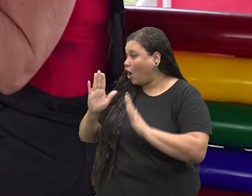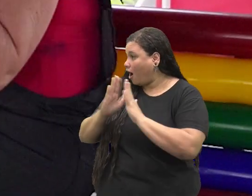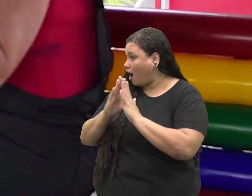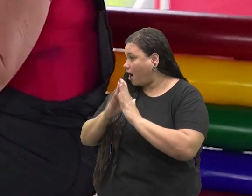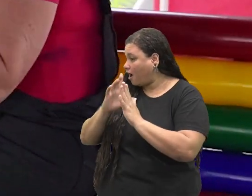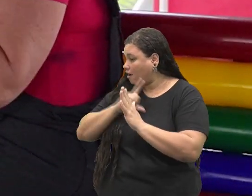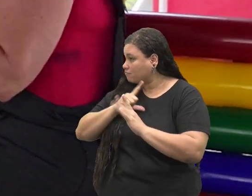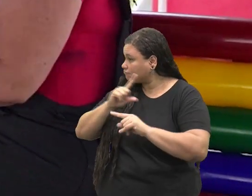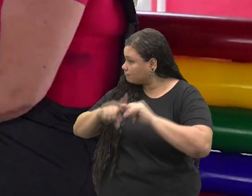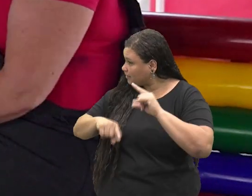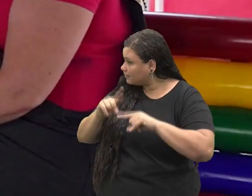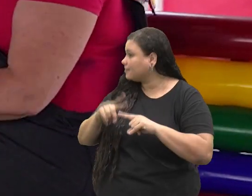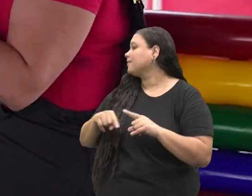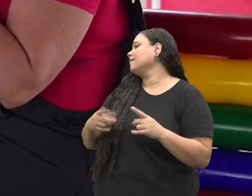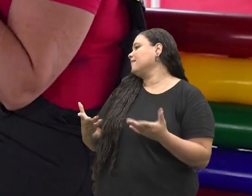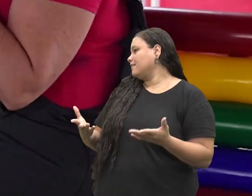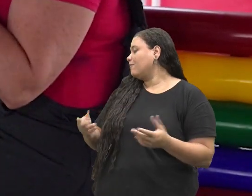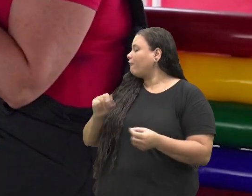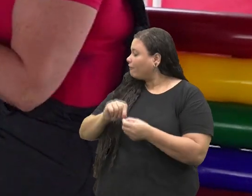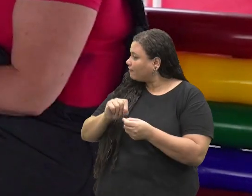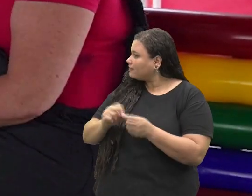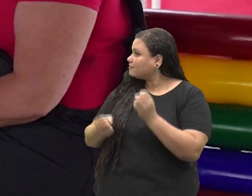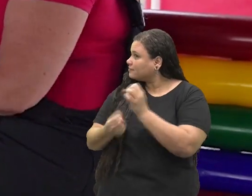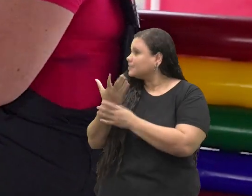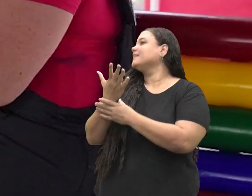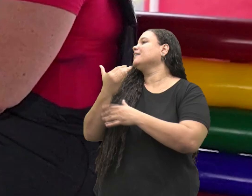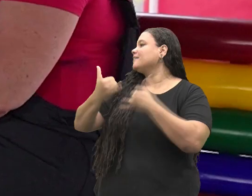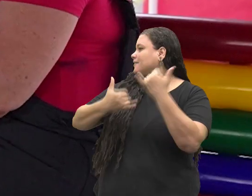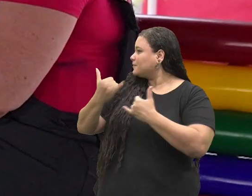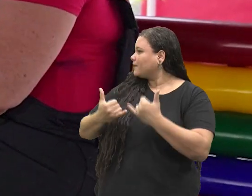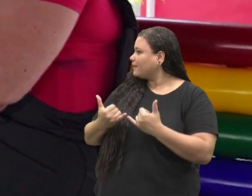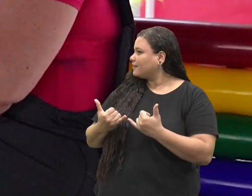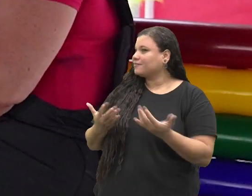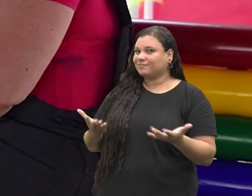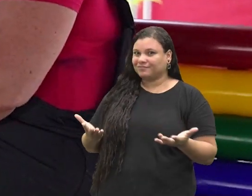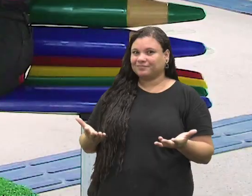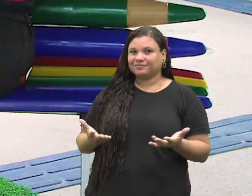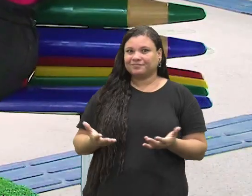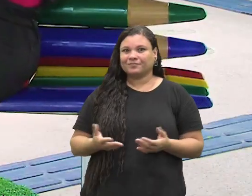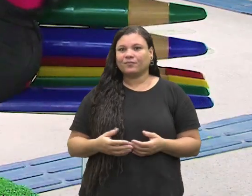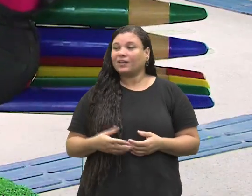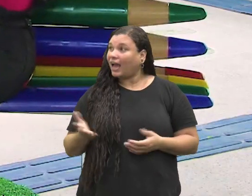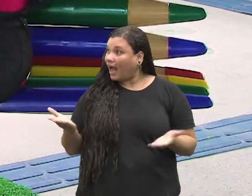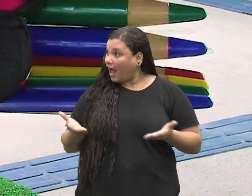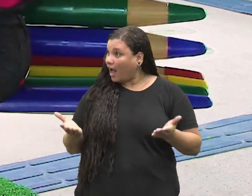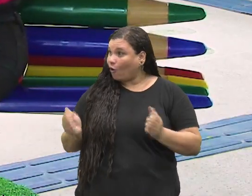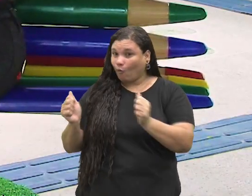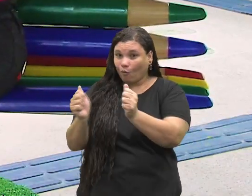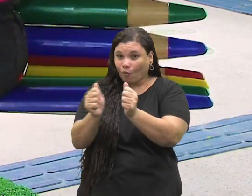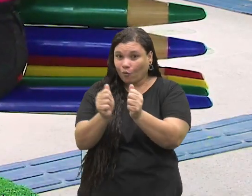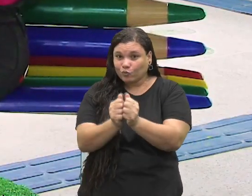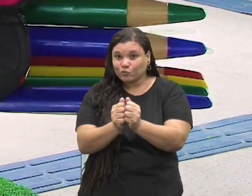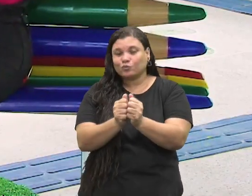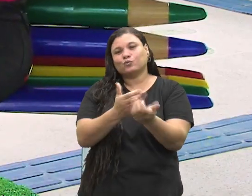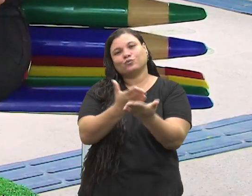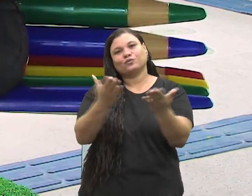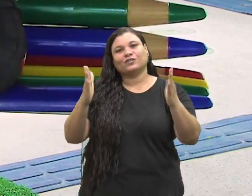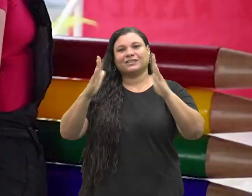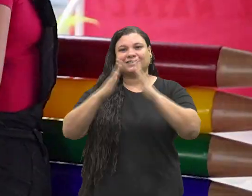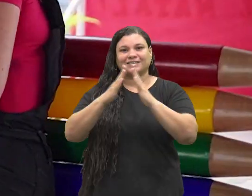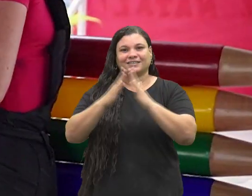Tô ansiosa! Ai, já tô feliz! Então ai, vamos obrigada chamar o pessoal de casa? Vamos! Ai, que legal,